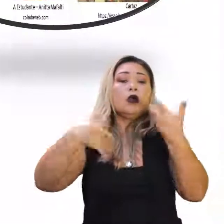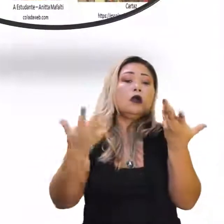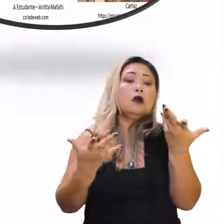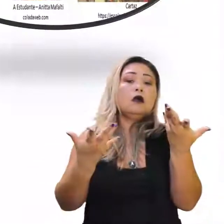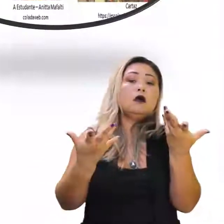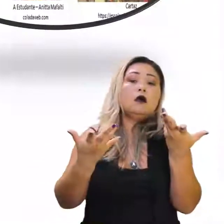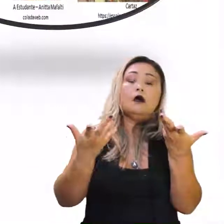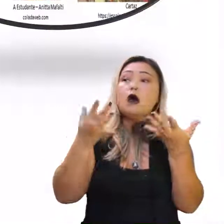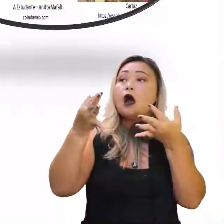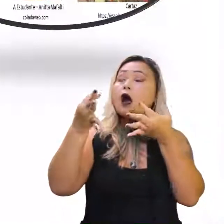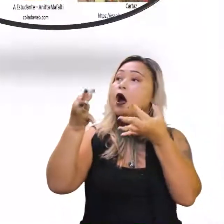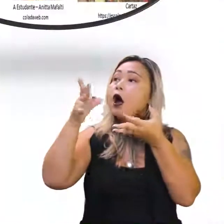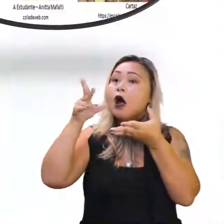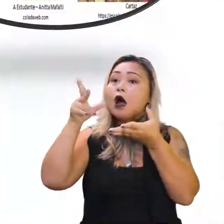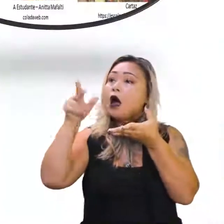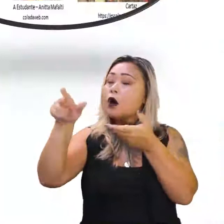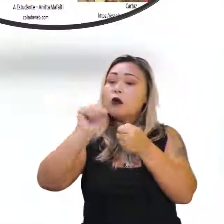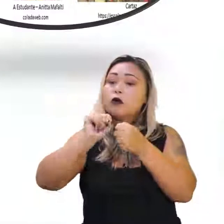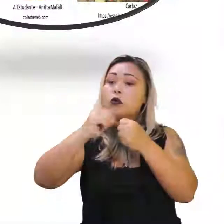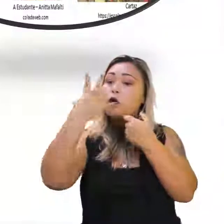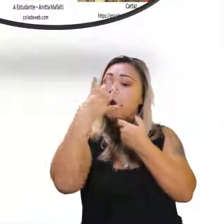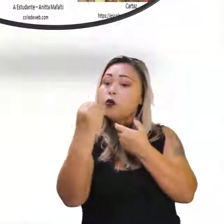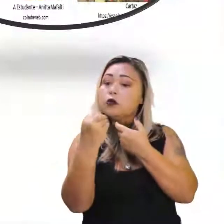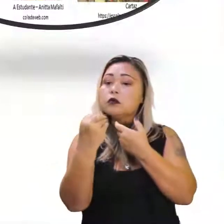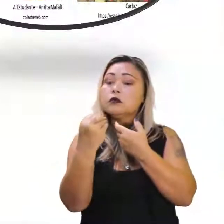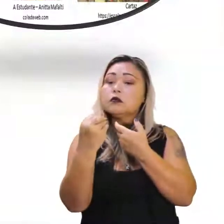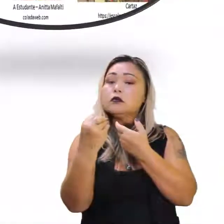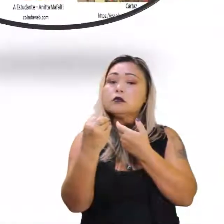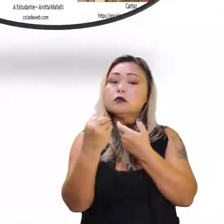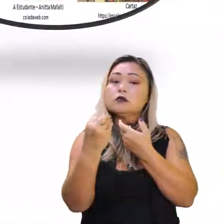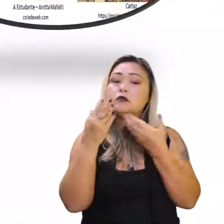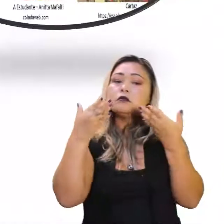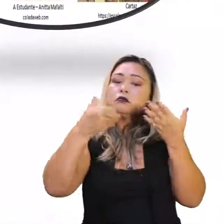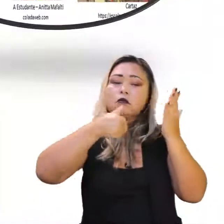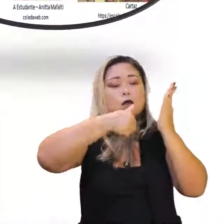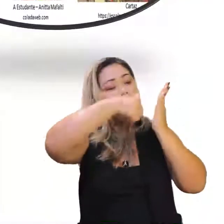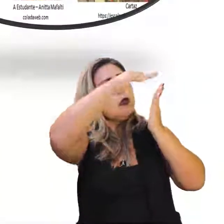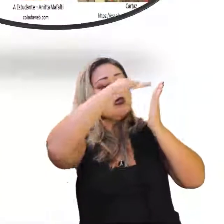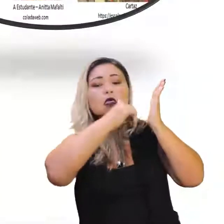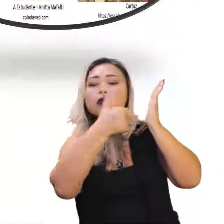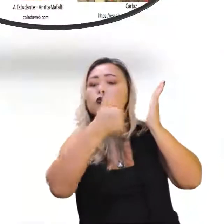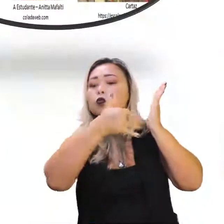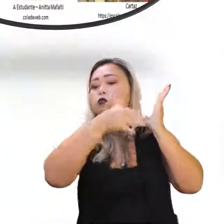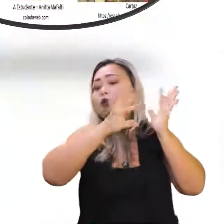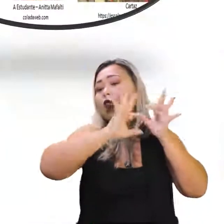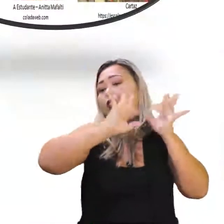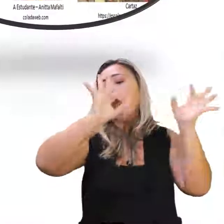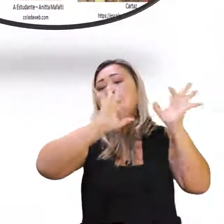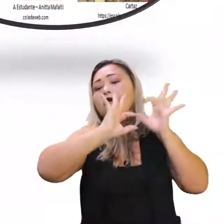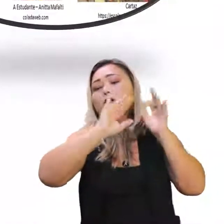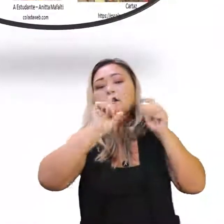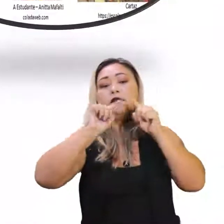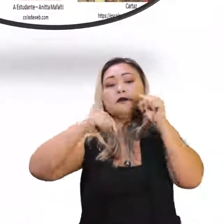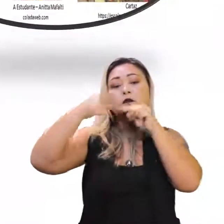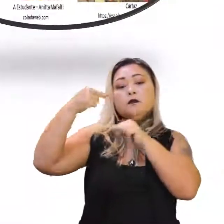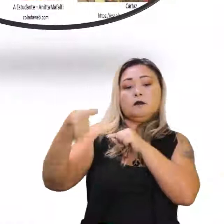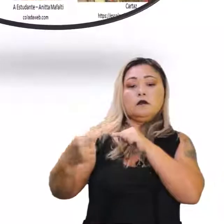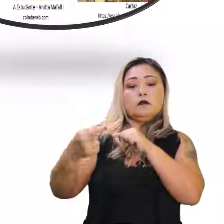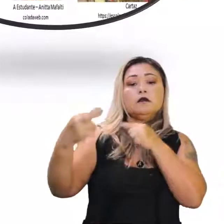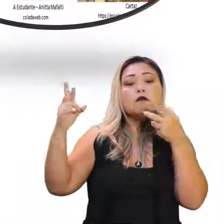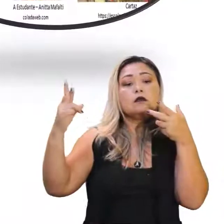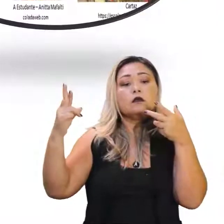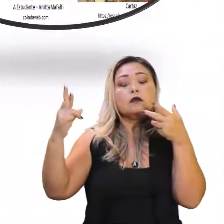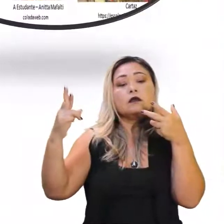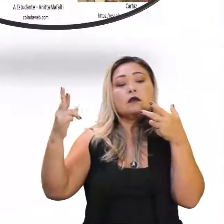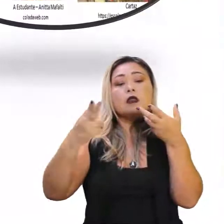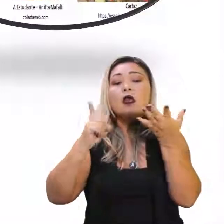representar a realidade em forma da fotografia, investem em pinceladas soltas. O pós-impressionismo,